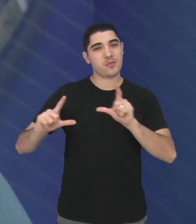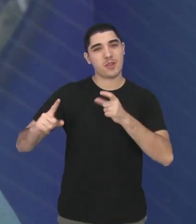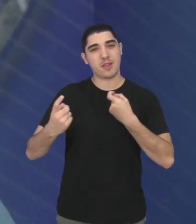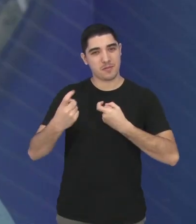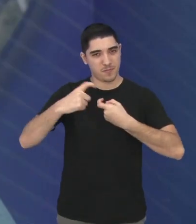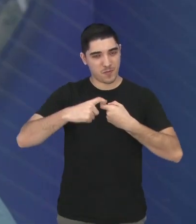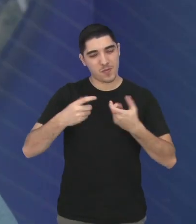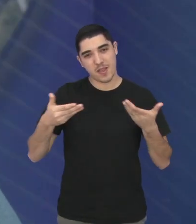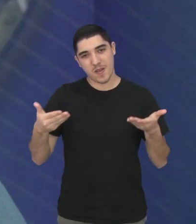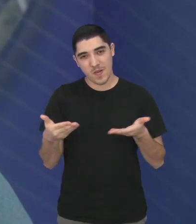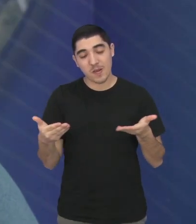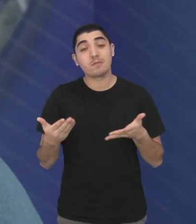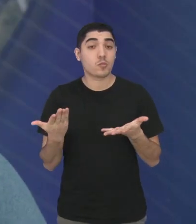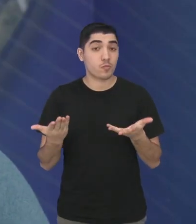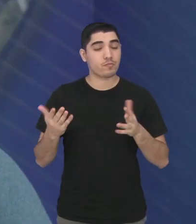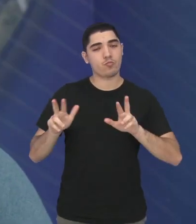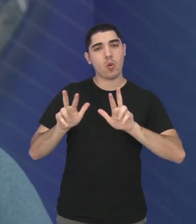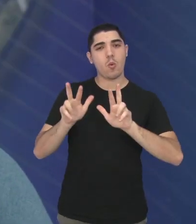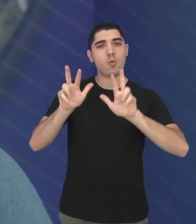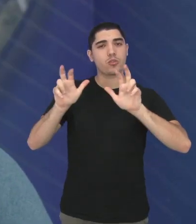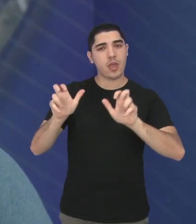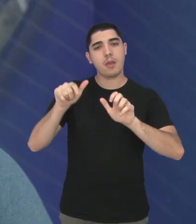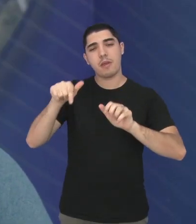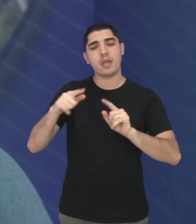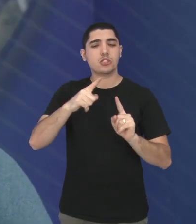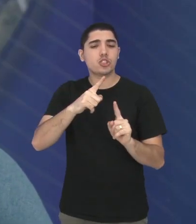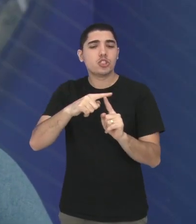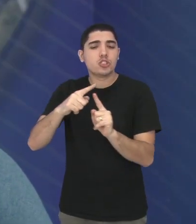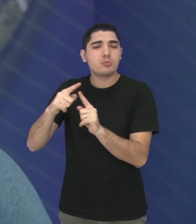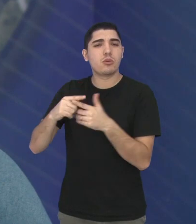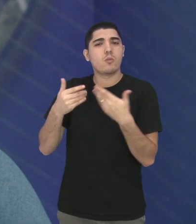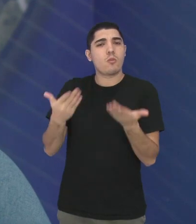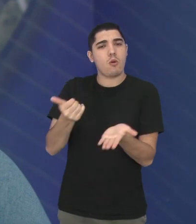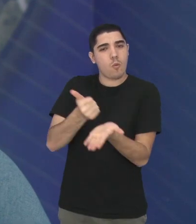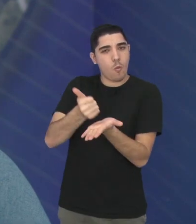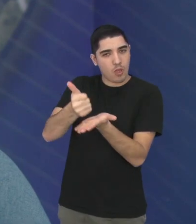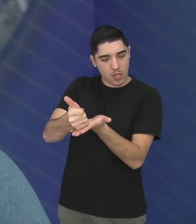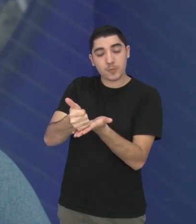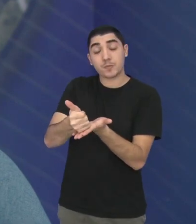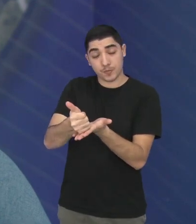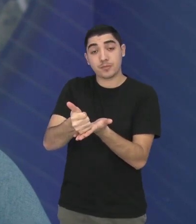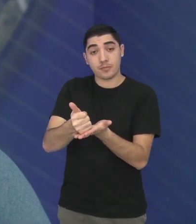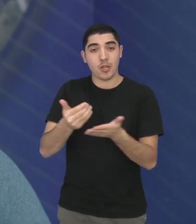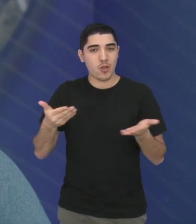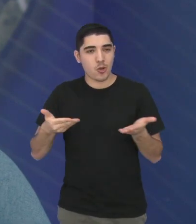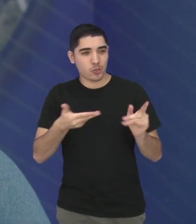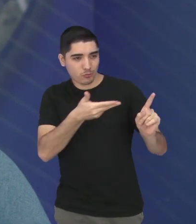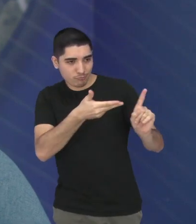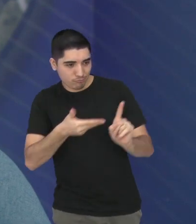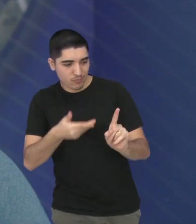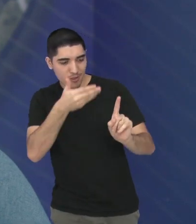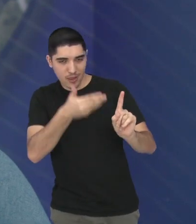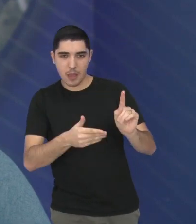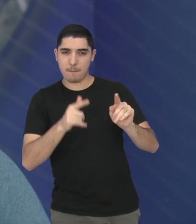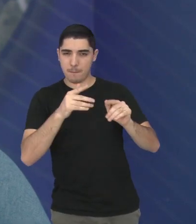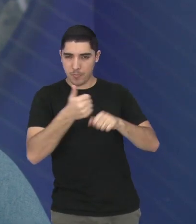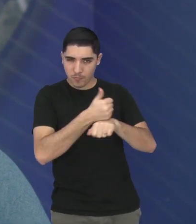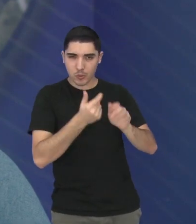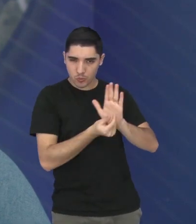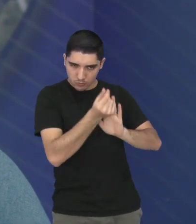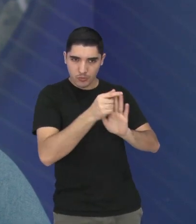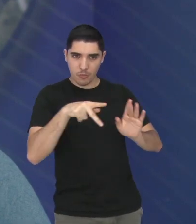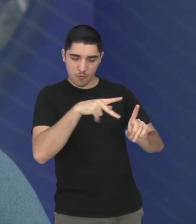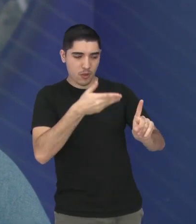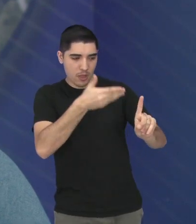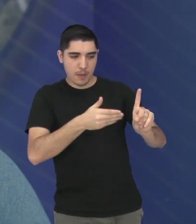Estamos de volta com Diálogos da Cidade, hoje falando sobre os modelos de contratação. E os meus convidados são o economista e